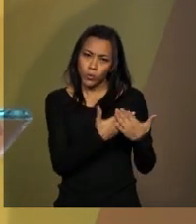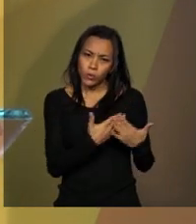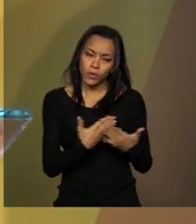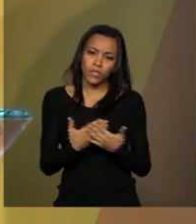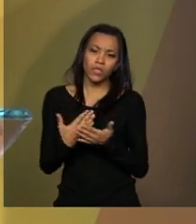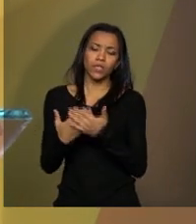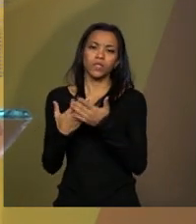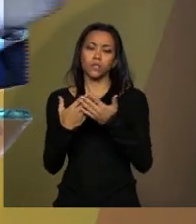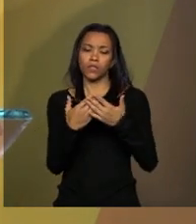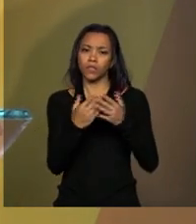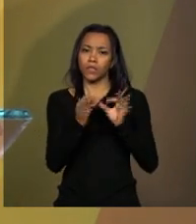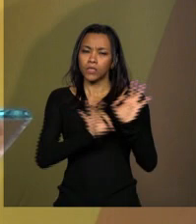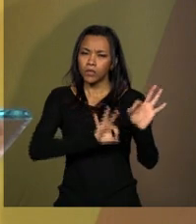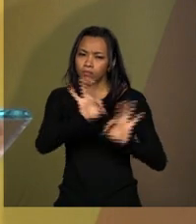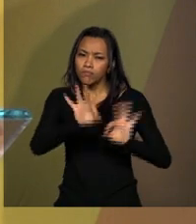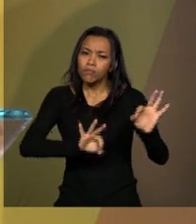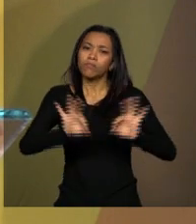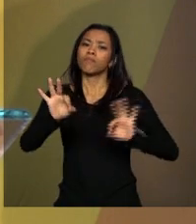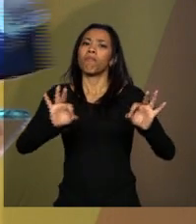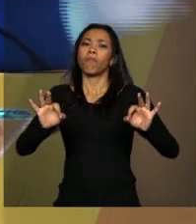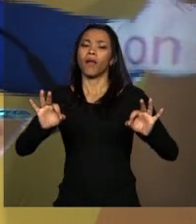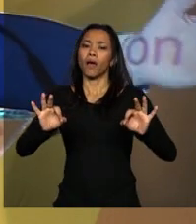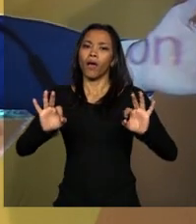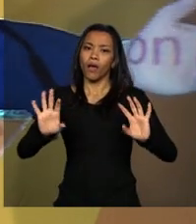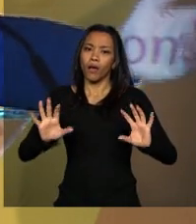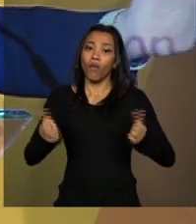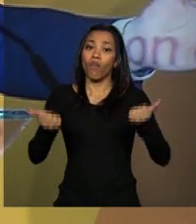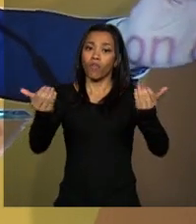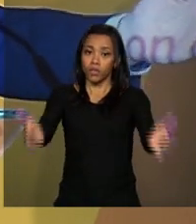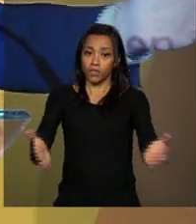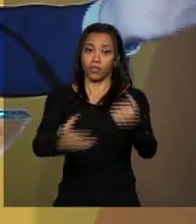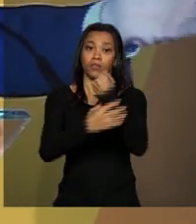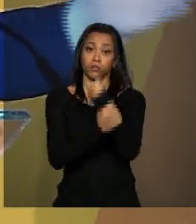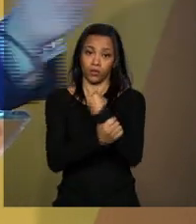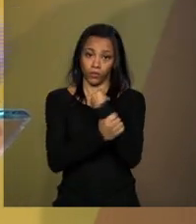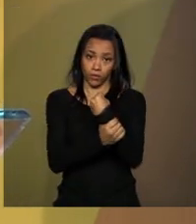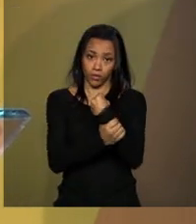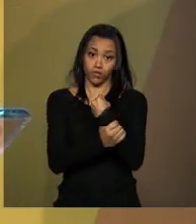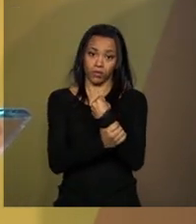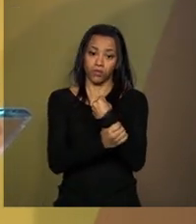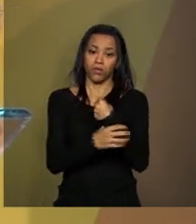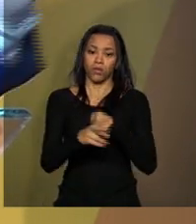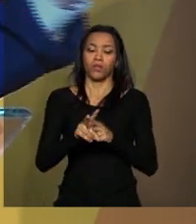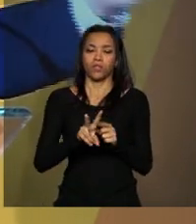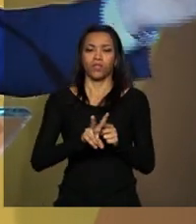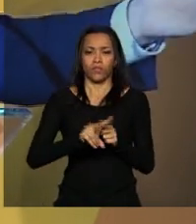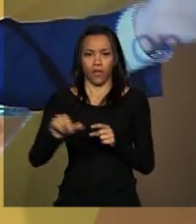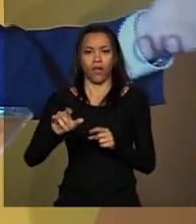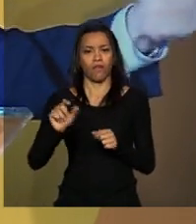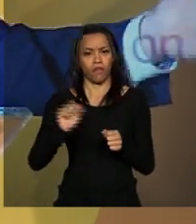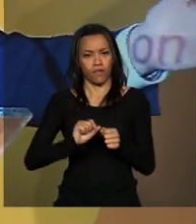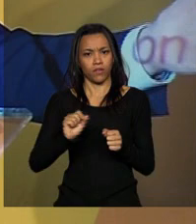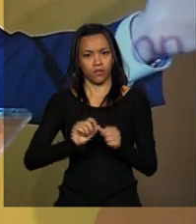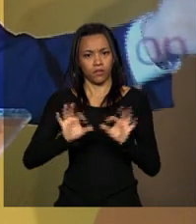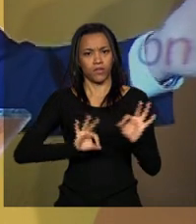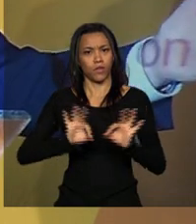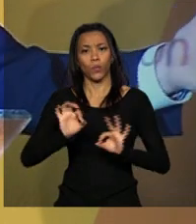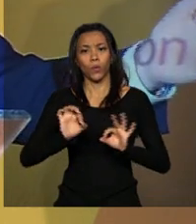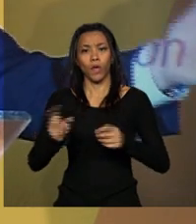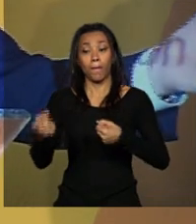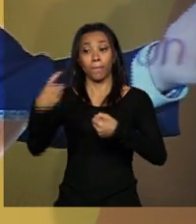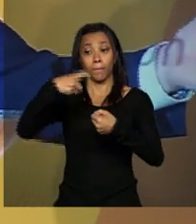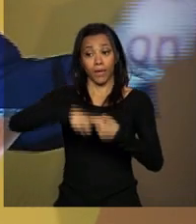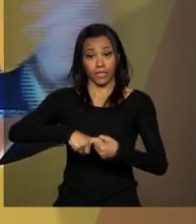criar maior confiança e mais garantias vamos fazer isso em emem em parceria com nosso com o